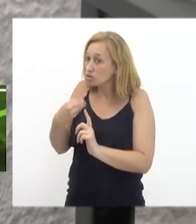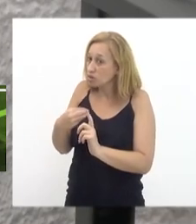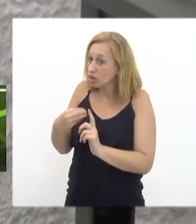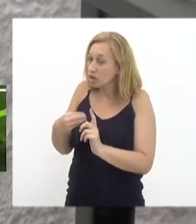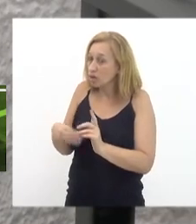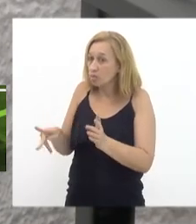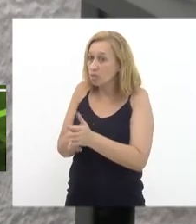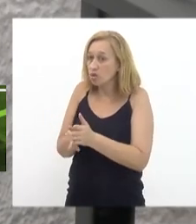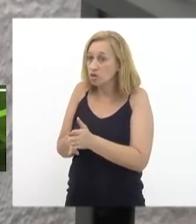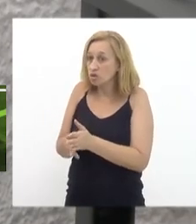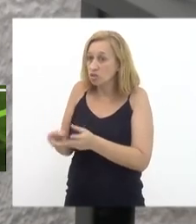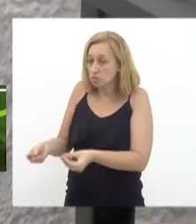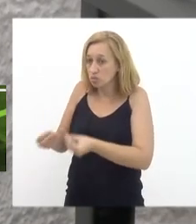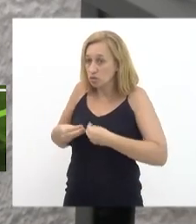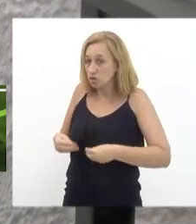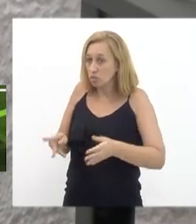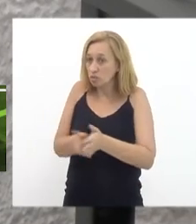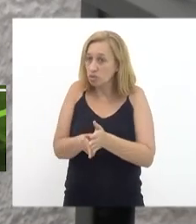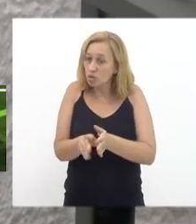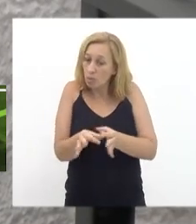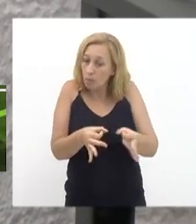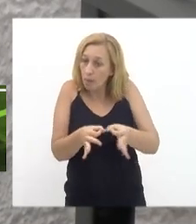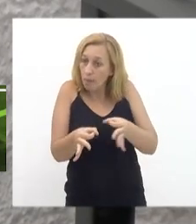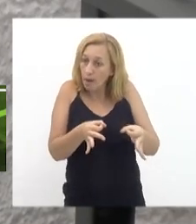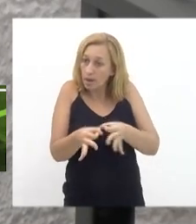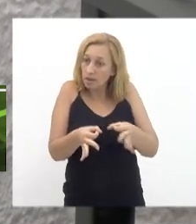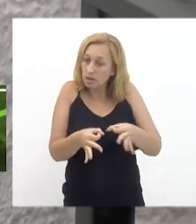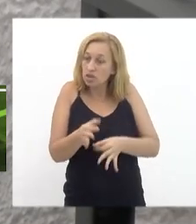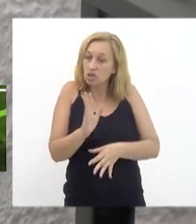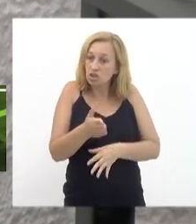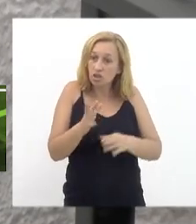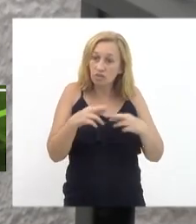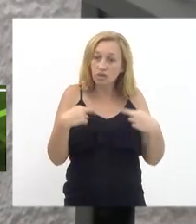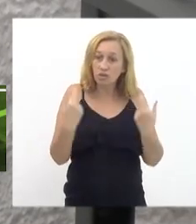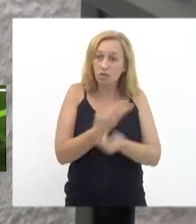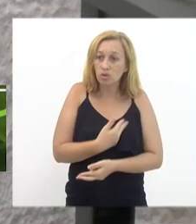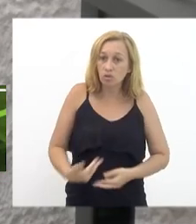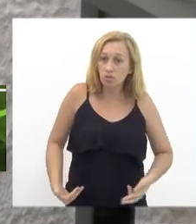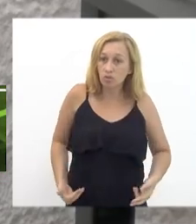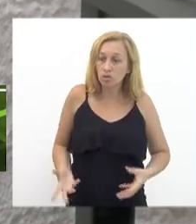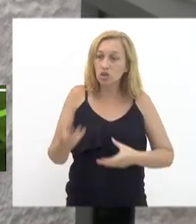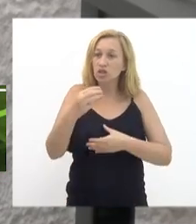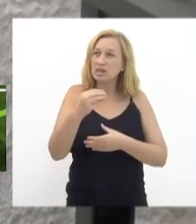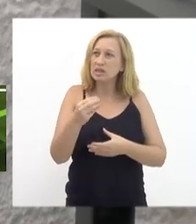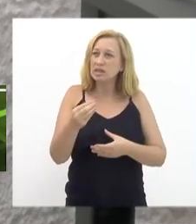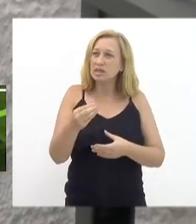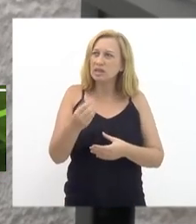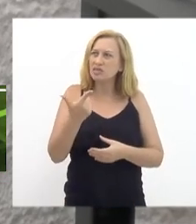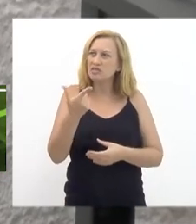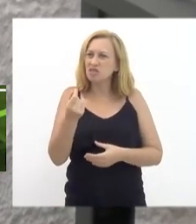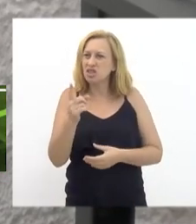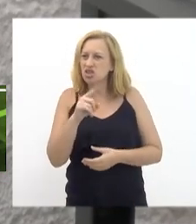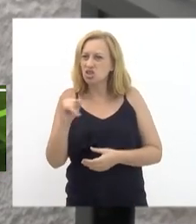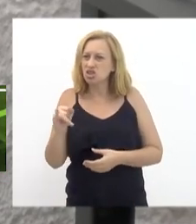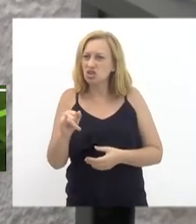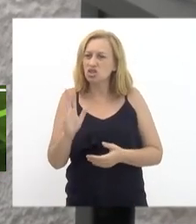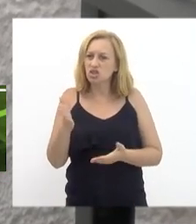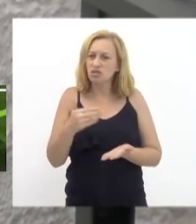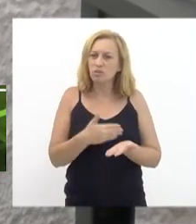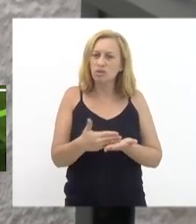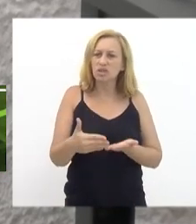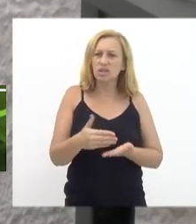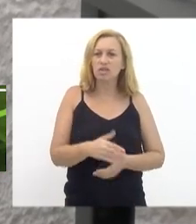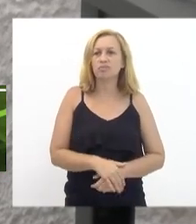e nos entregou o projeto nós planejamos já fizemos audiência pública e dentro dos próximos 20 dias já vamos jogar no